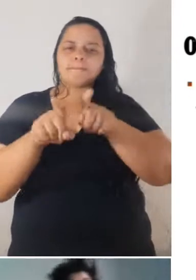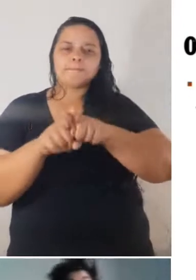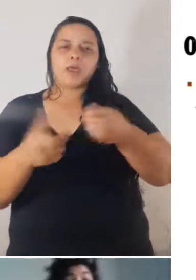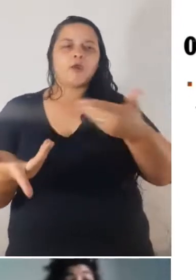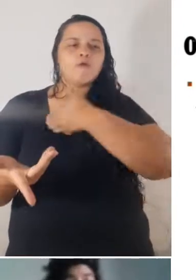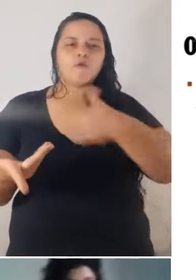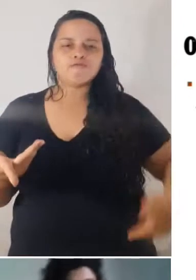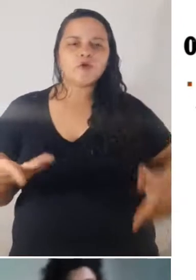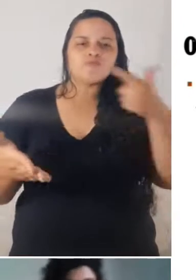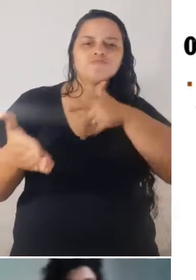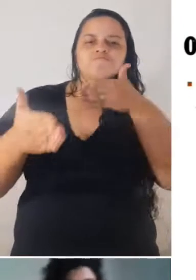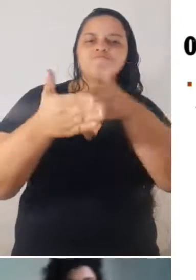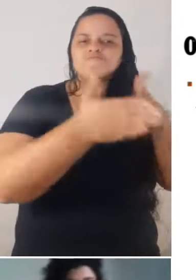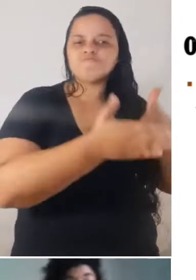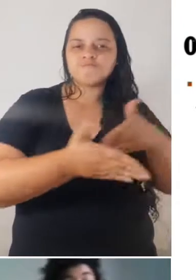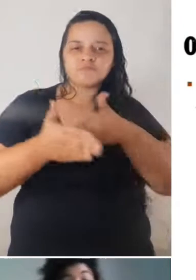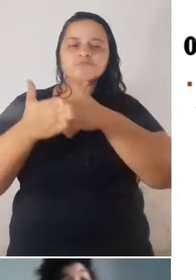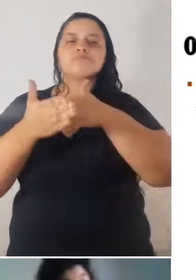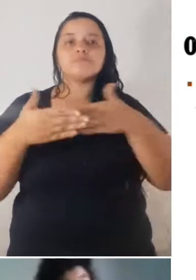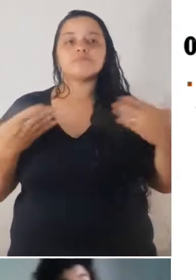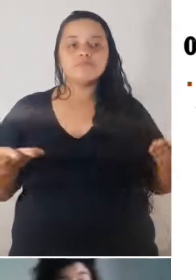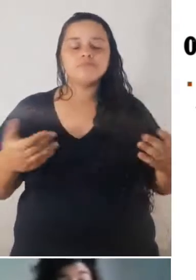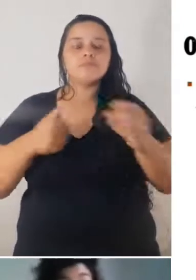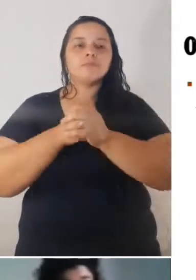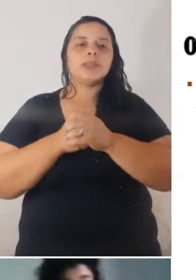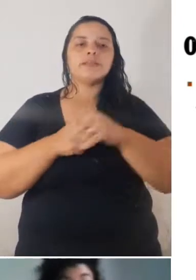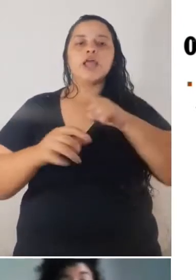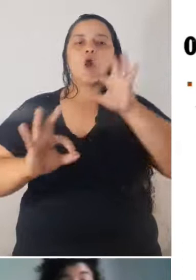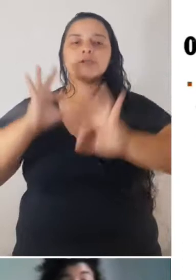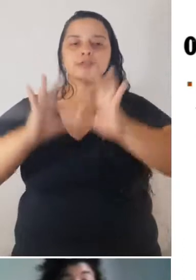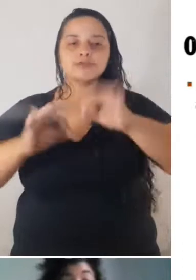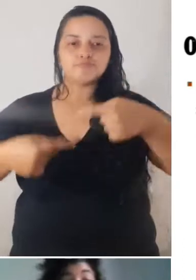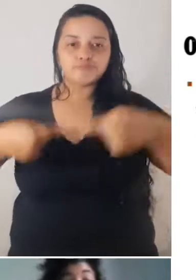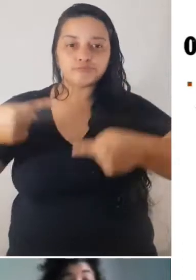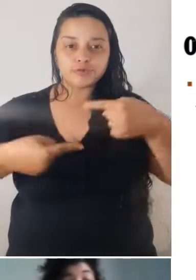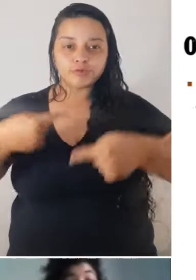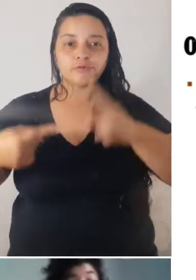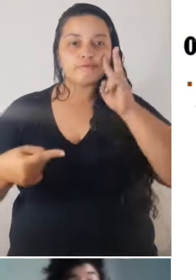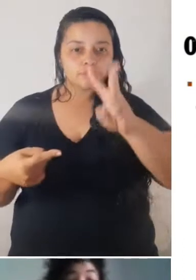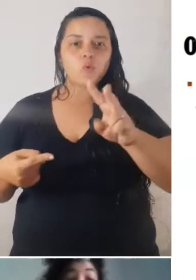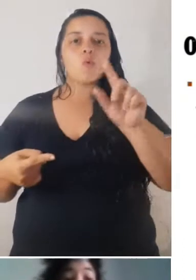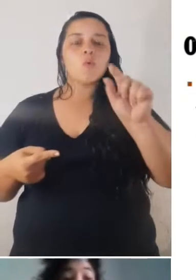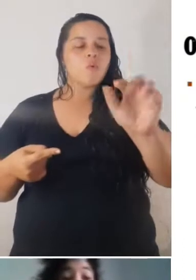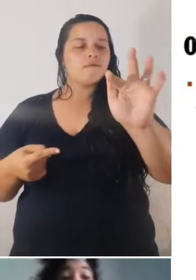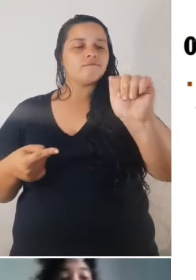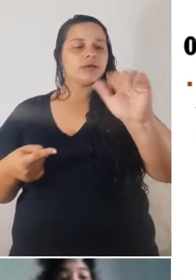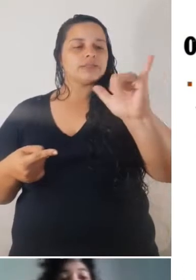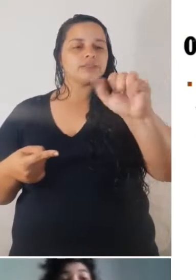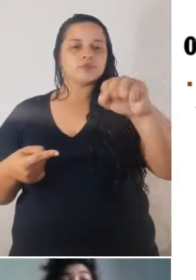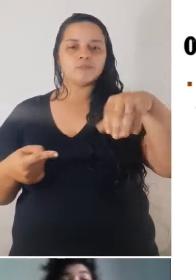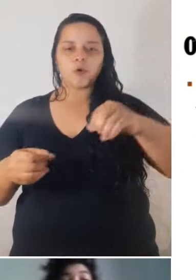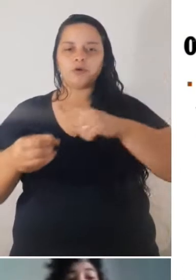A própria ação integralista brasileira foi um reflexo desses tempos, sendo uma organização política inspirada no fascismo